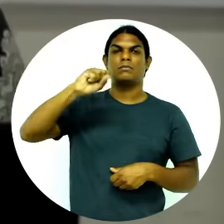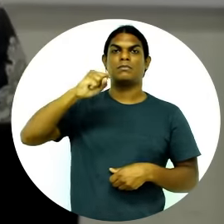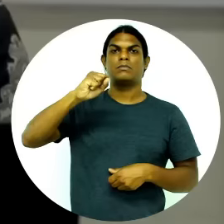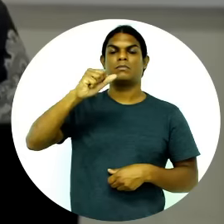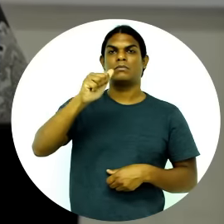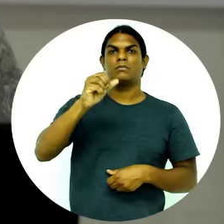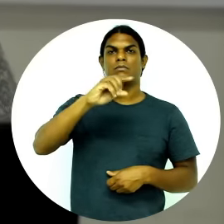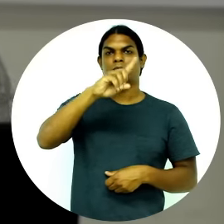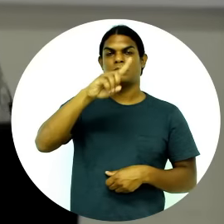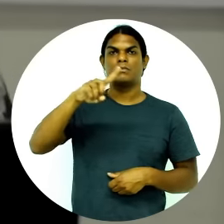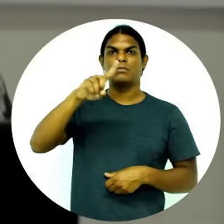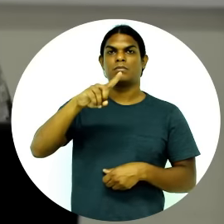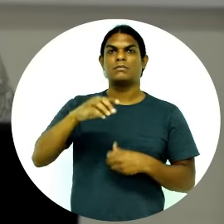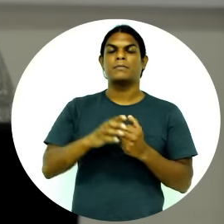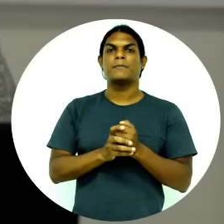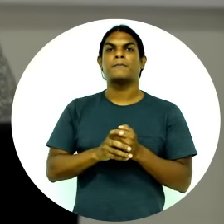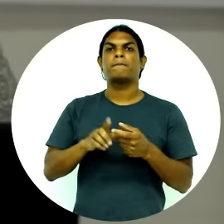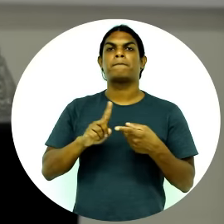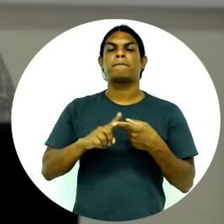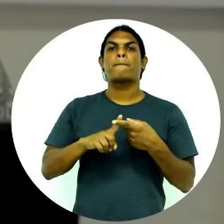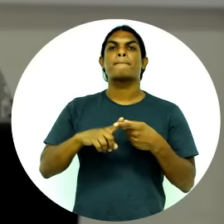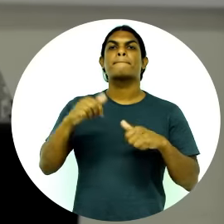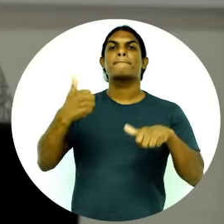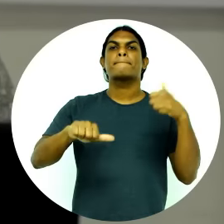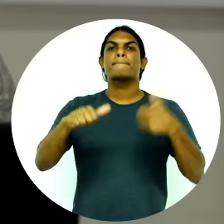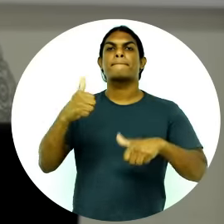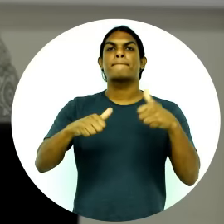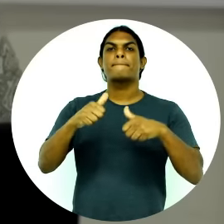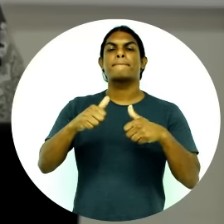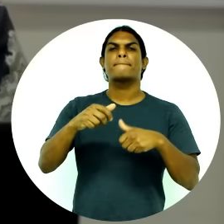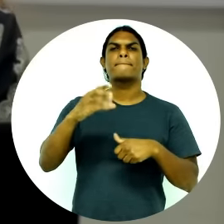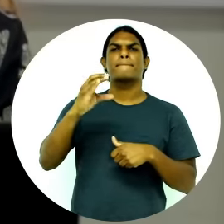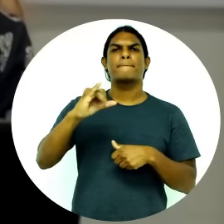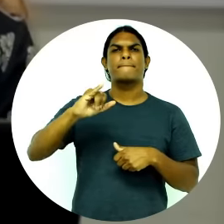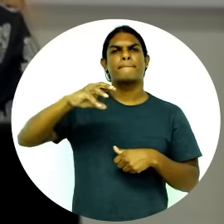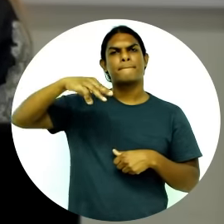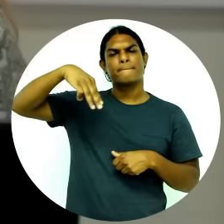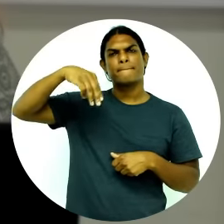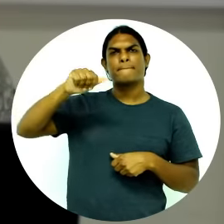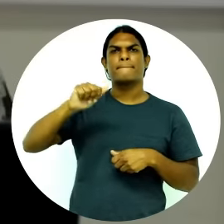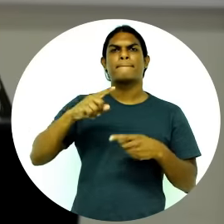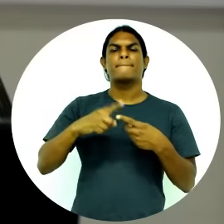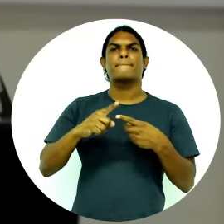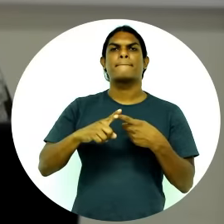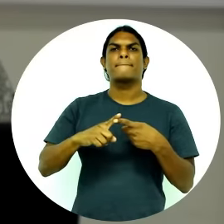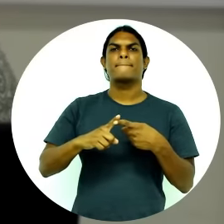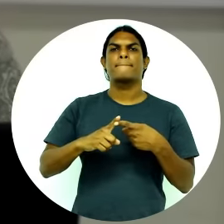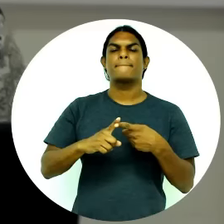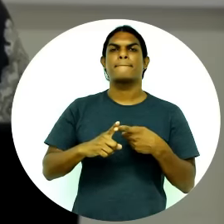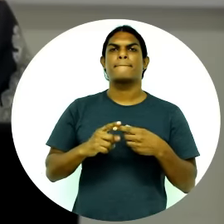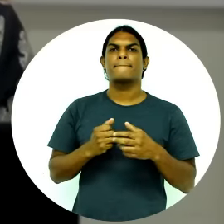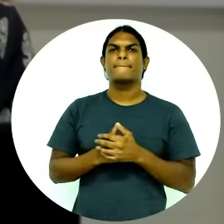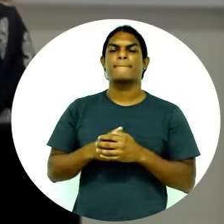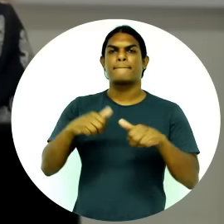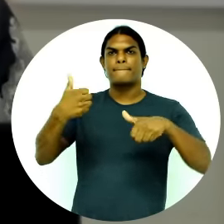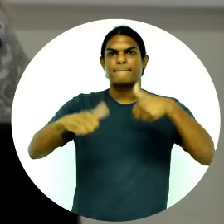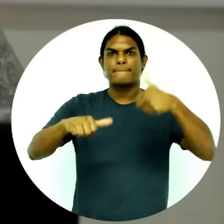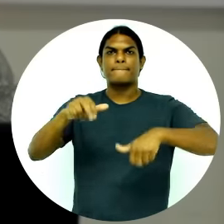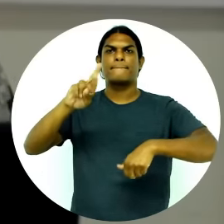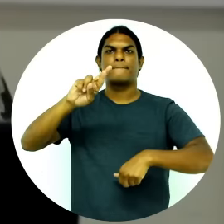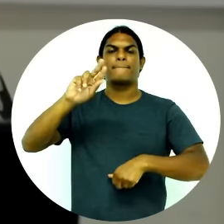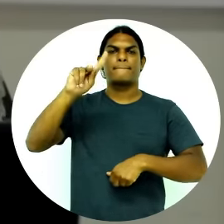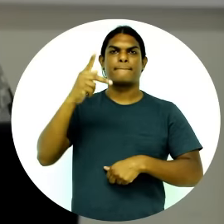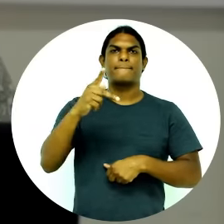de avaliar as pessoas. Eu posso fazer uma avaliação pela autoavaliação, avaliação pelo